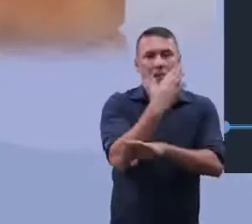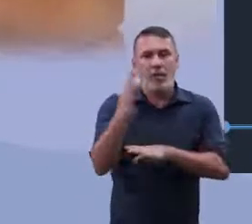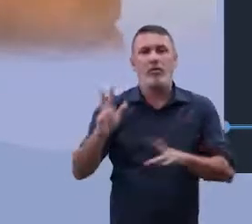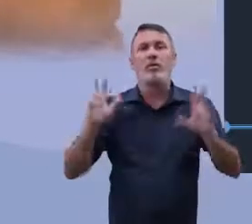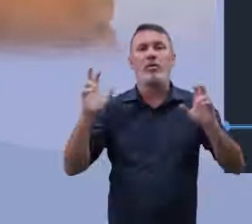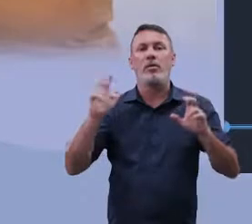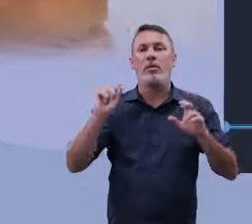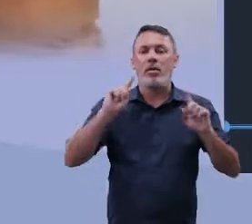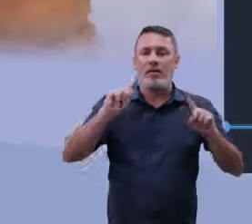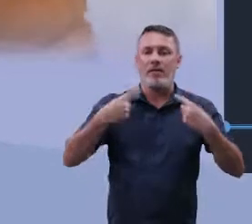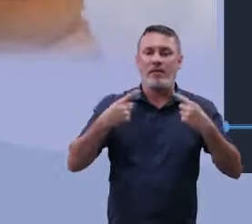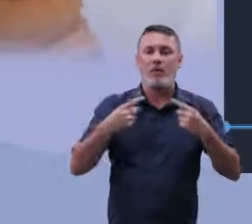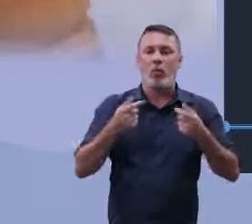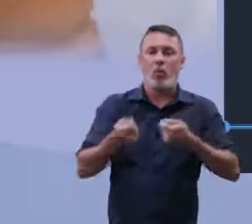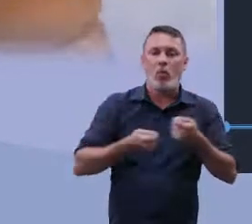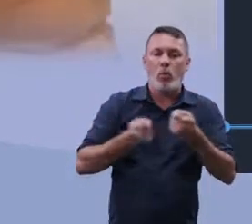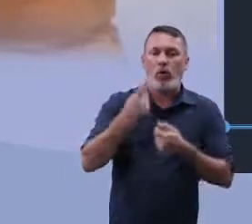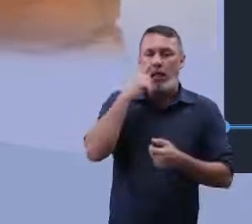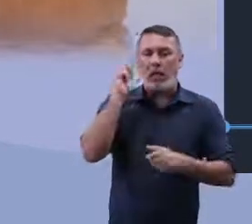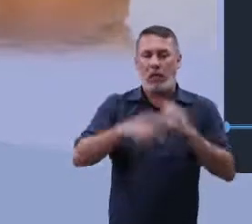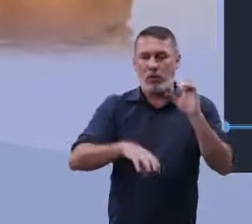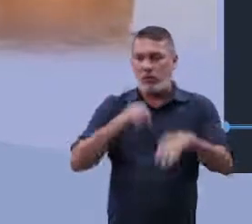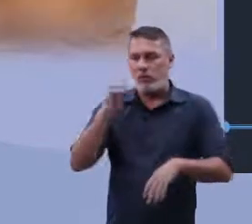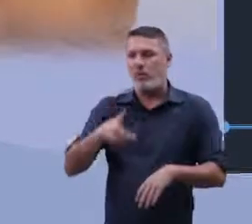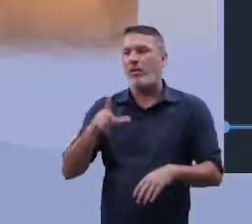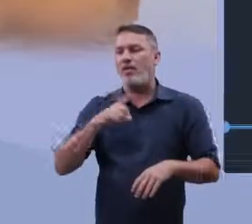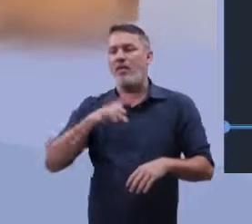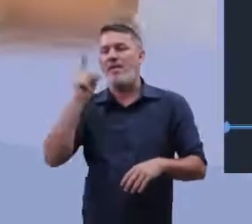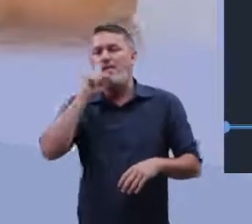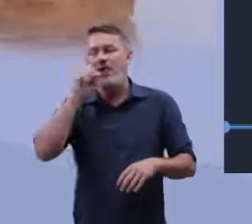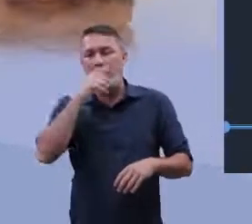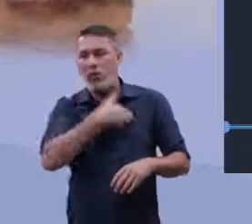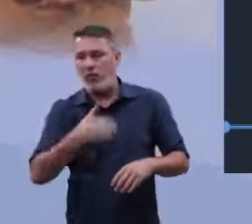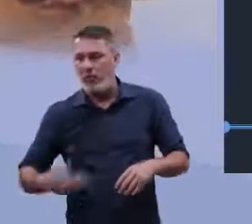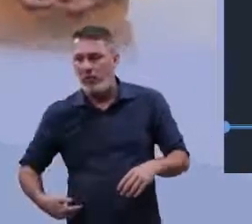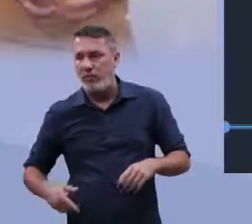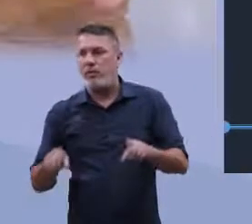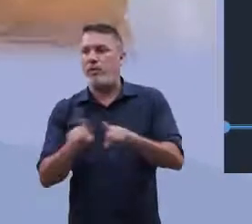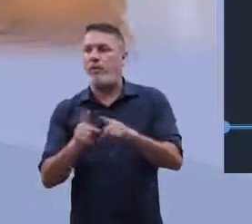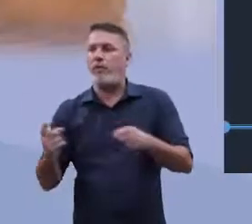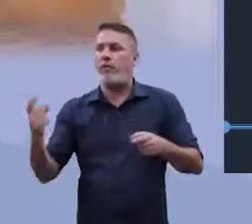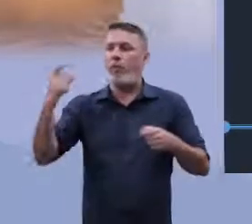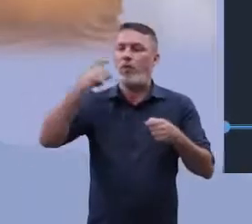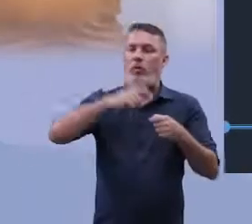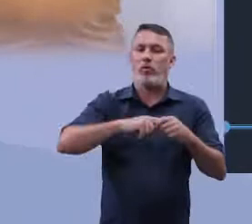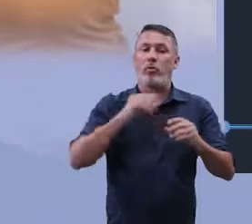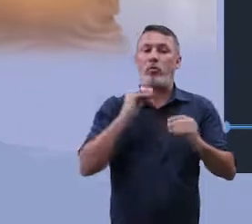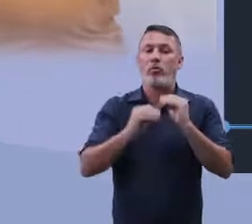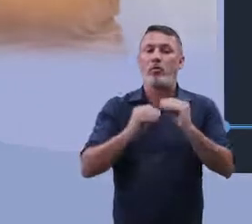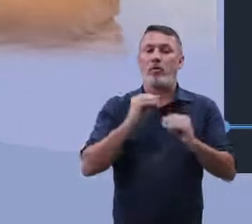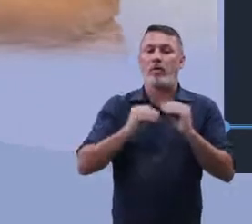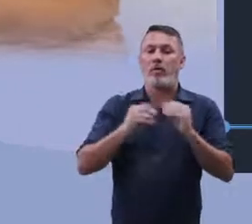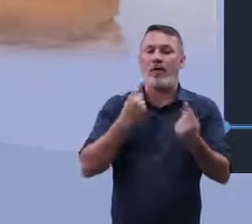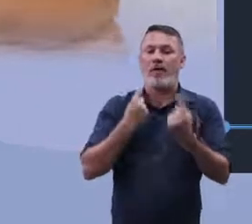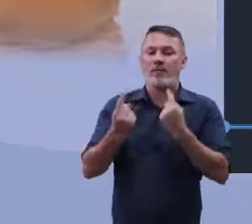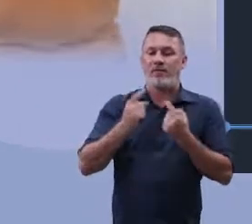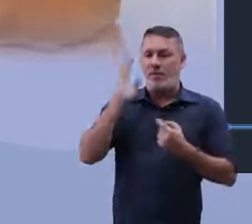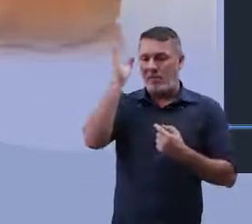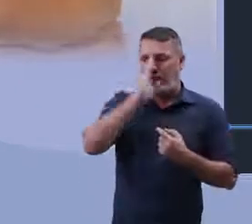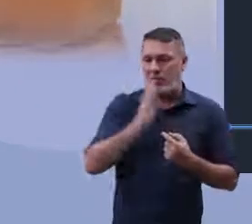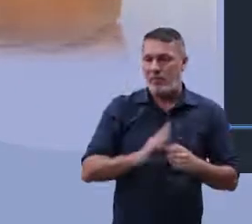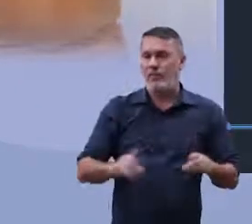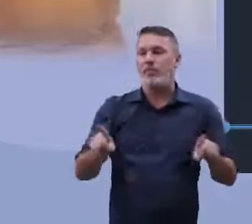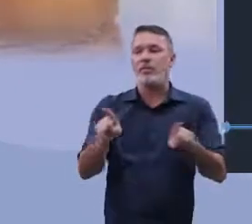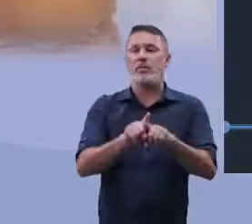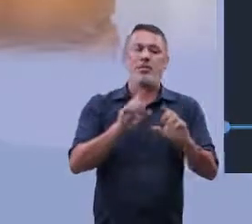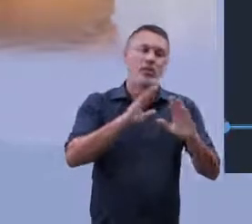mesmo eixo, o tema desafio da gestão do lixo, vamos falar da falha governamental, voltar a tratar sobre a novela Avenida